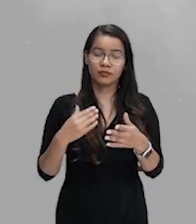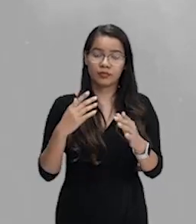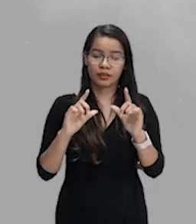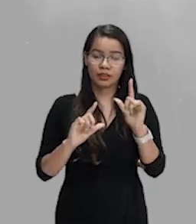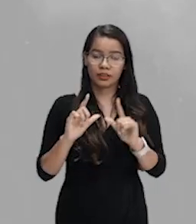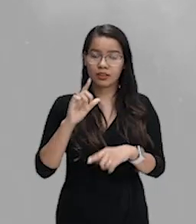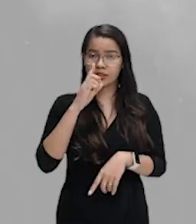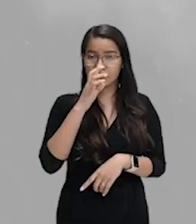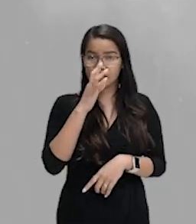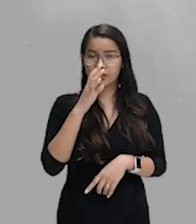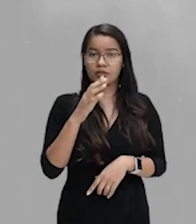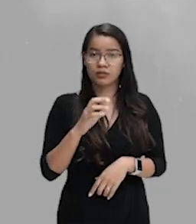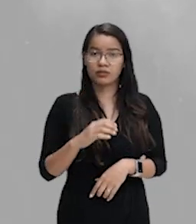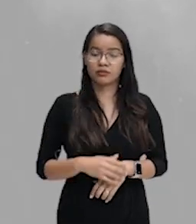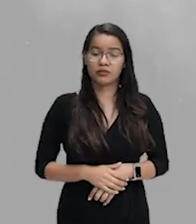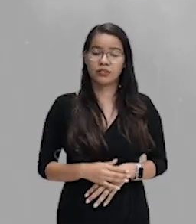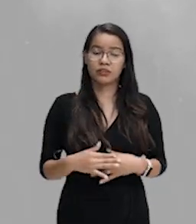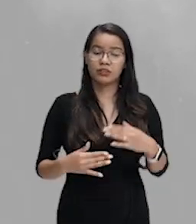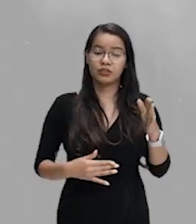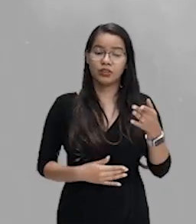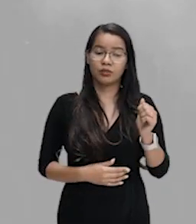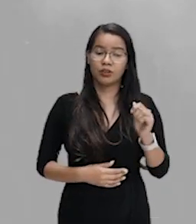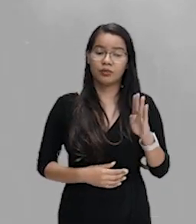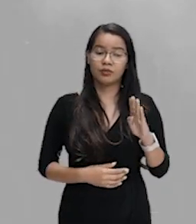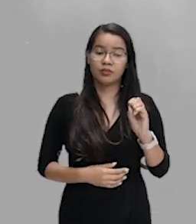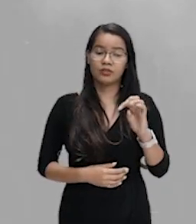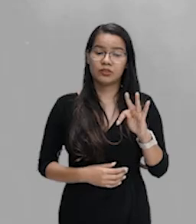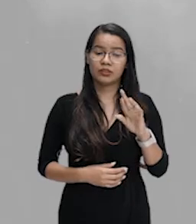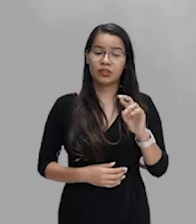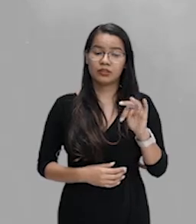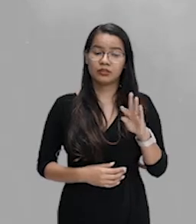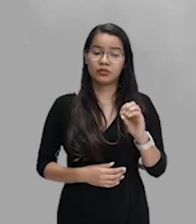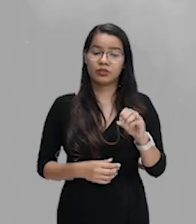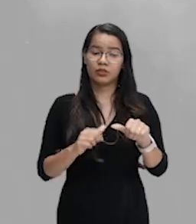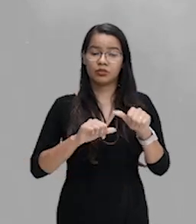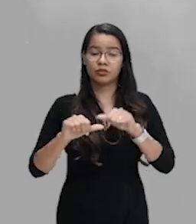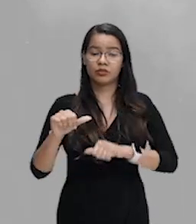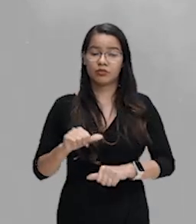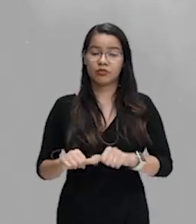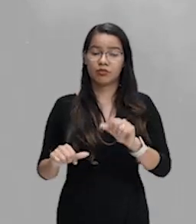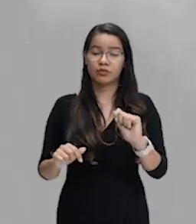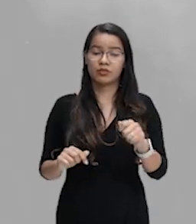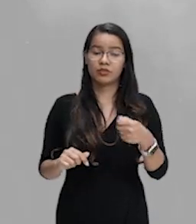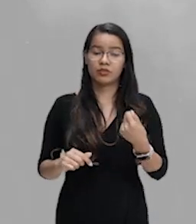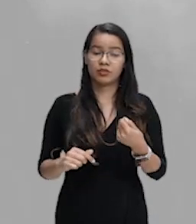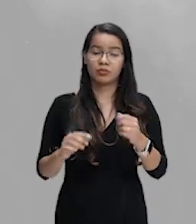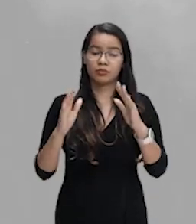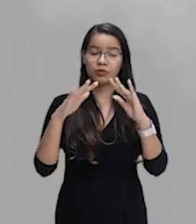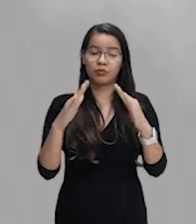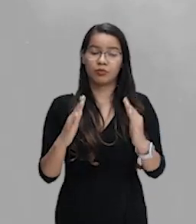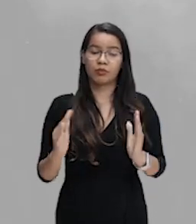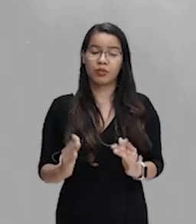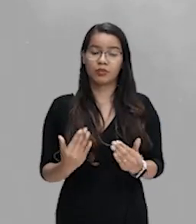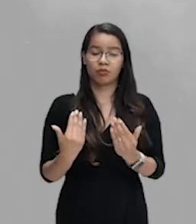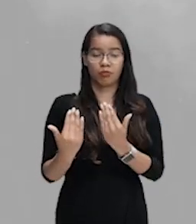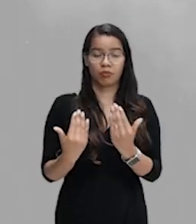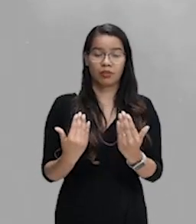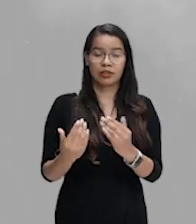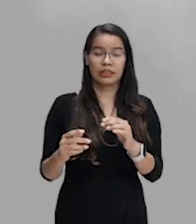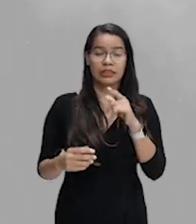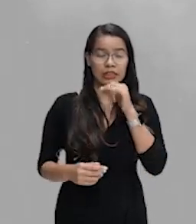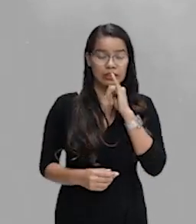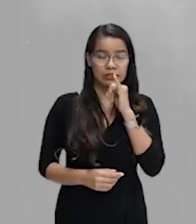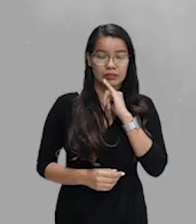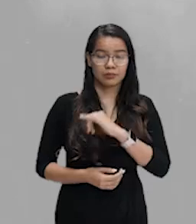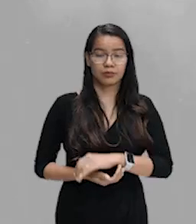nessa fonte. Já o surrealismo abstrato, eu vou transformar símbolos, formas em comparações. Na